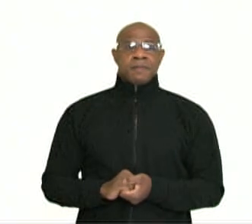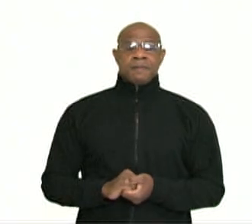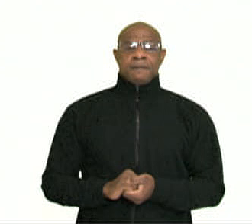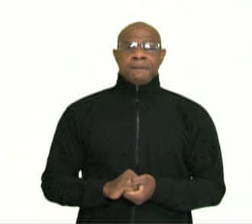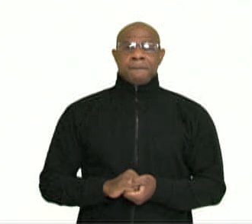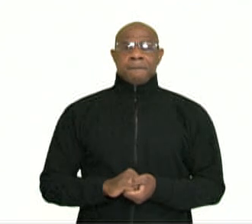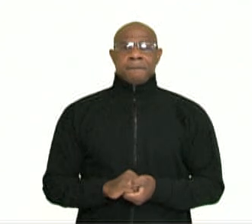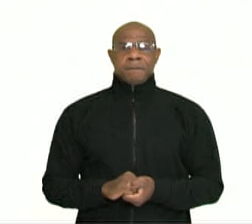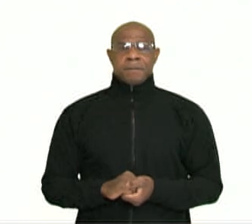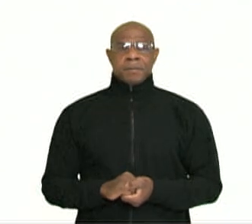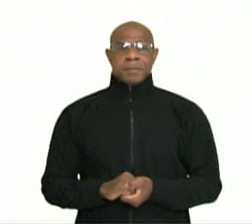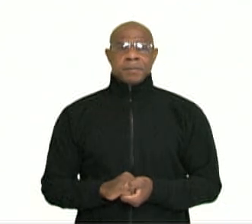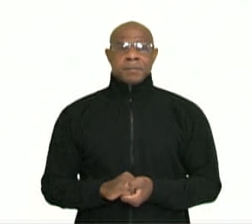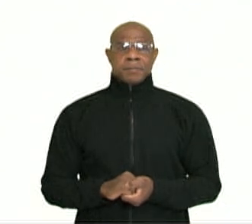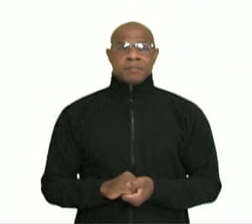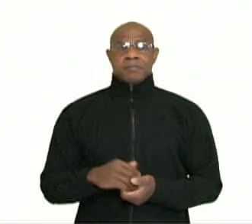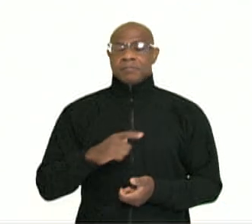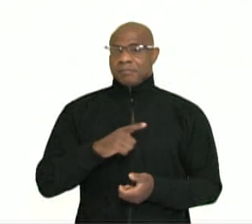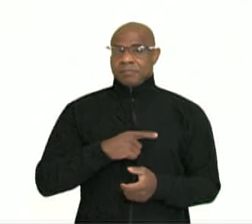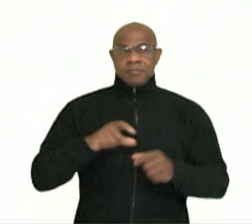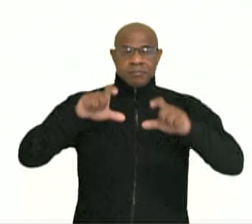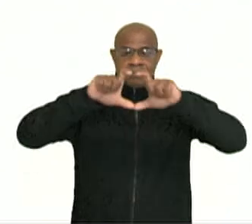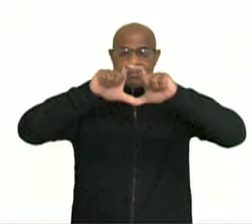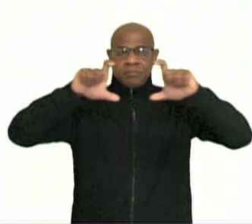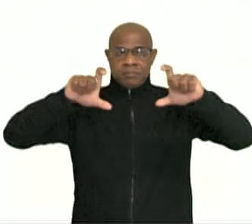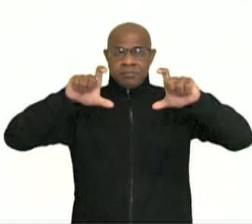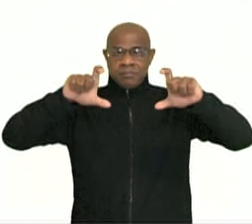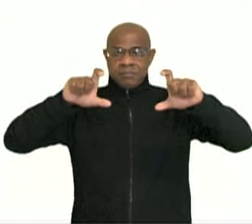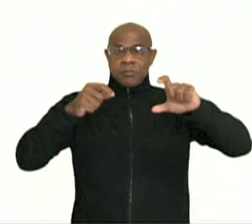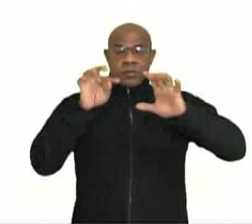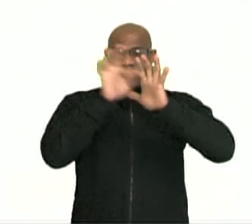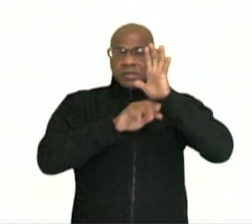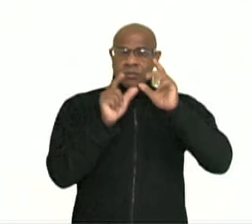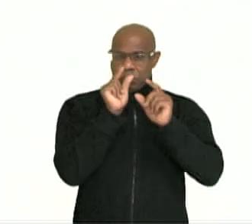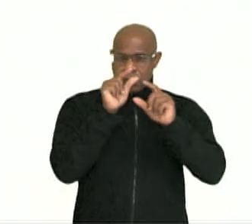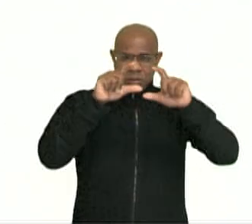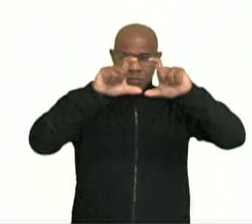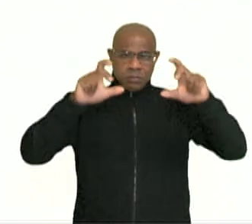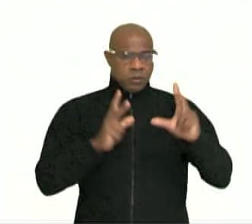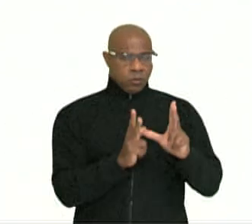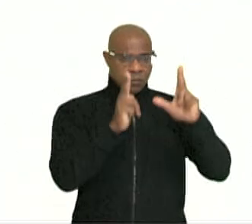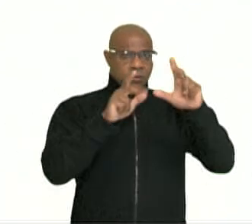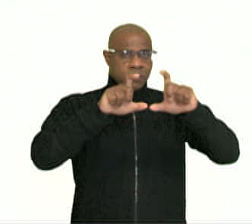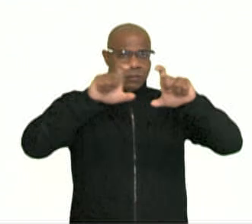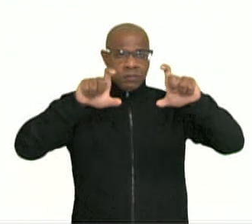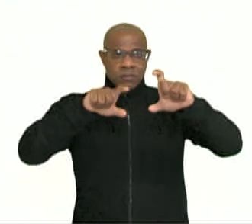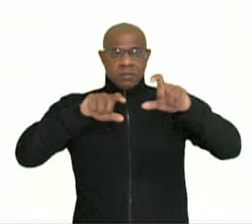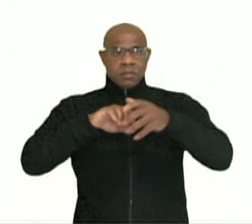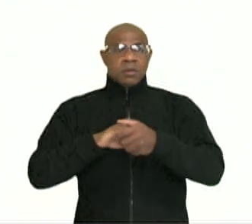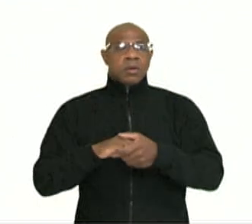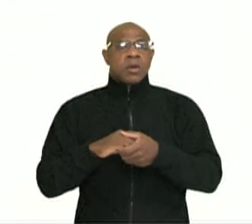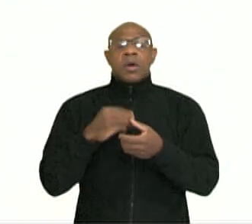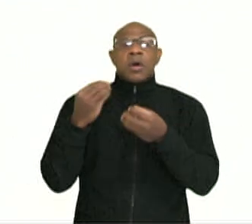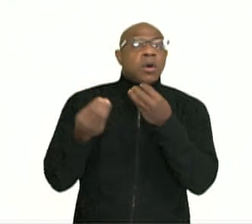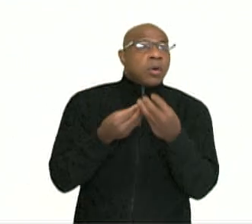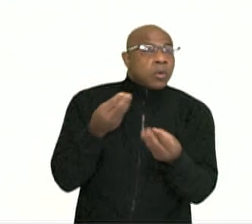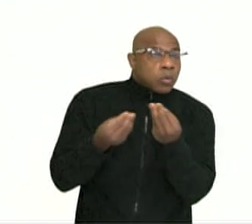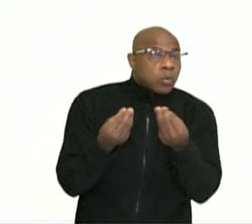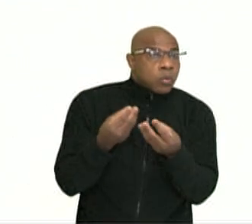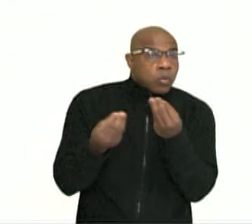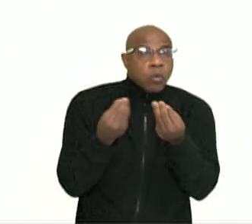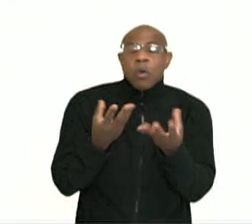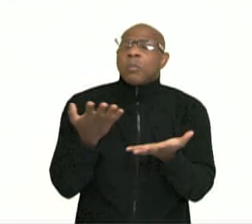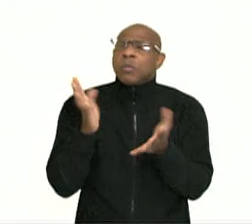What are youtubers? Então, tem aqui, né, um pedacinho do texto e a minha pergunta é: como são conhecidos